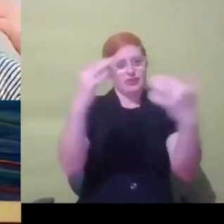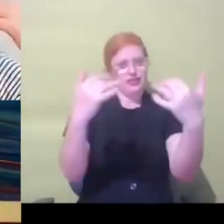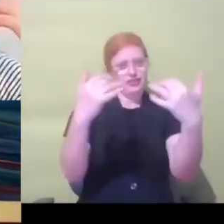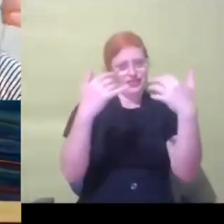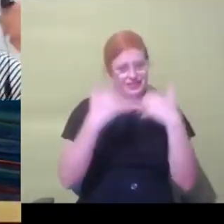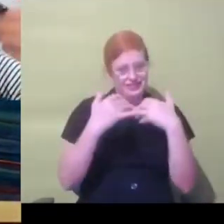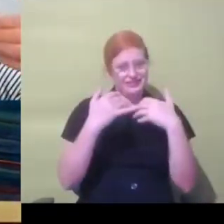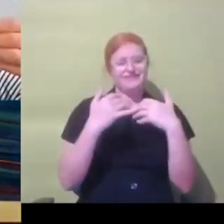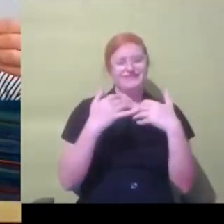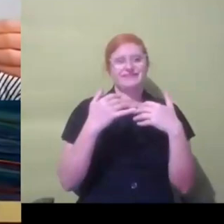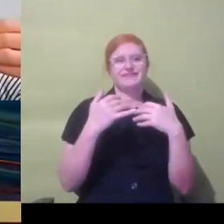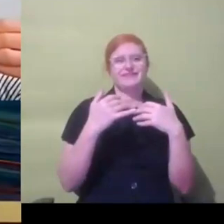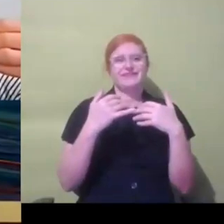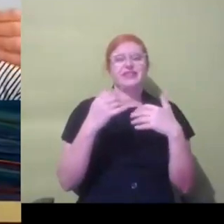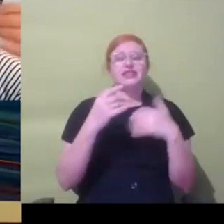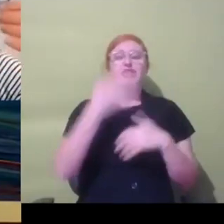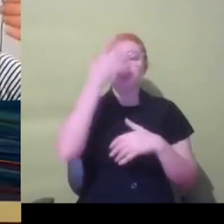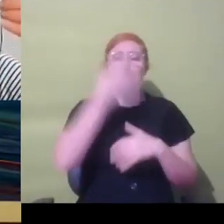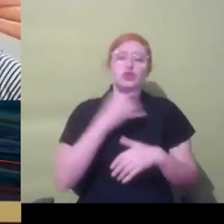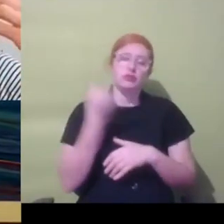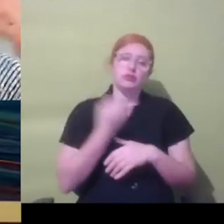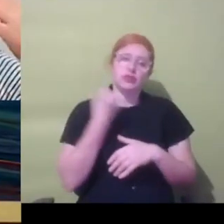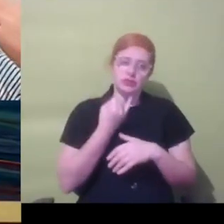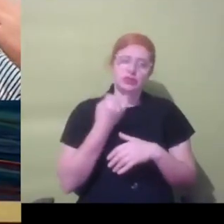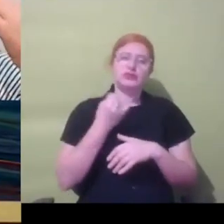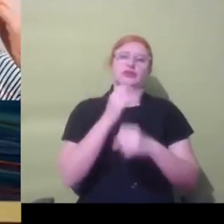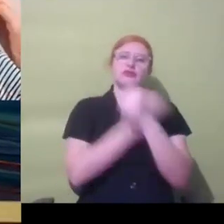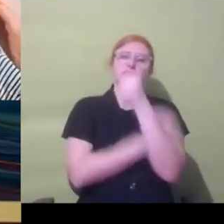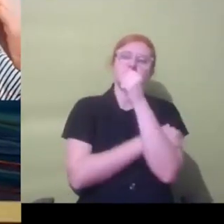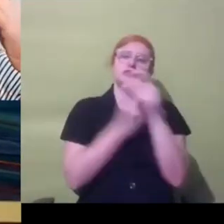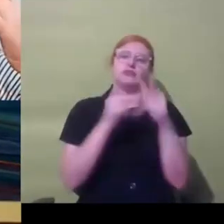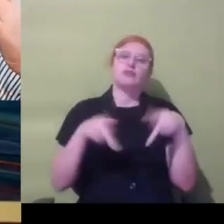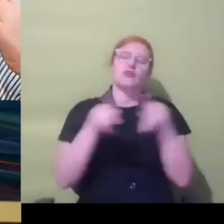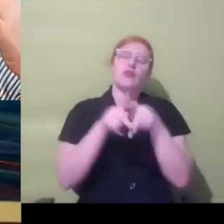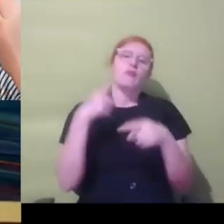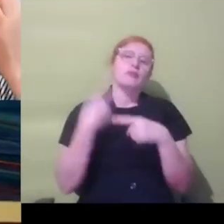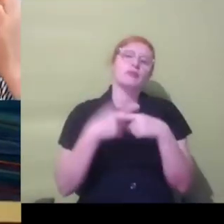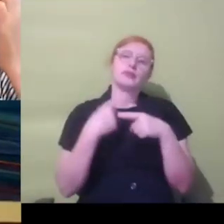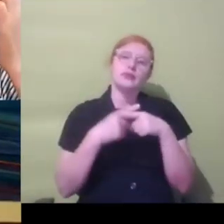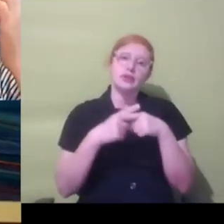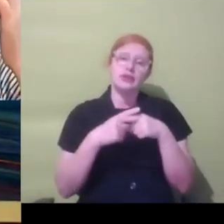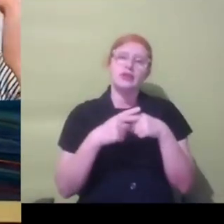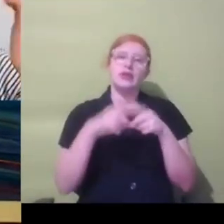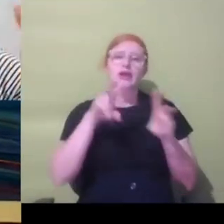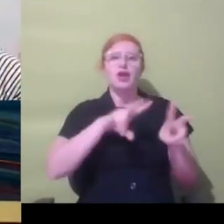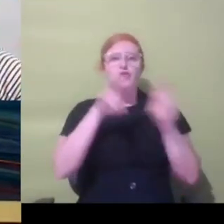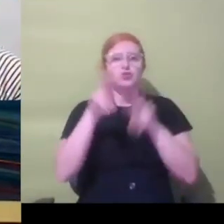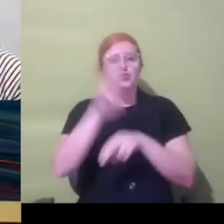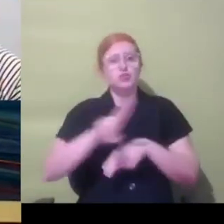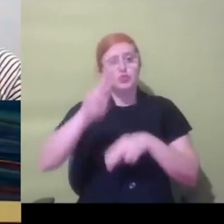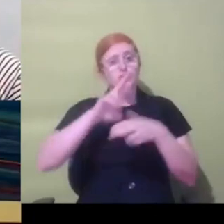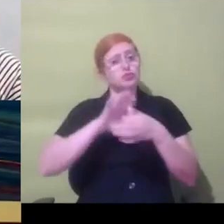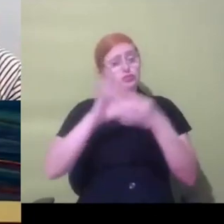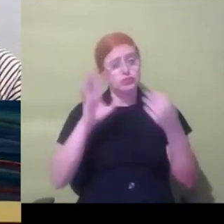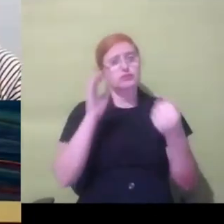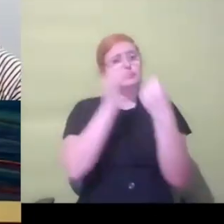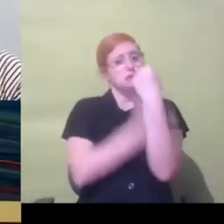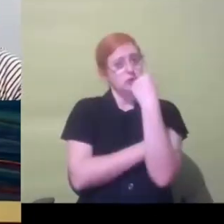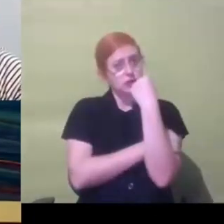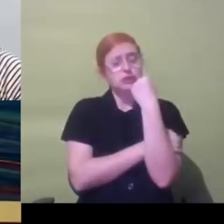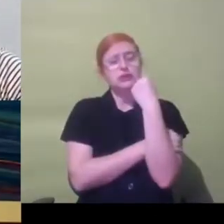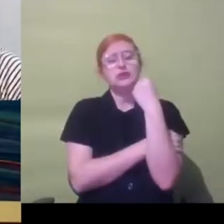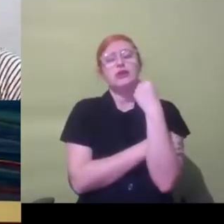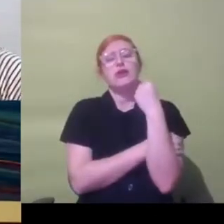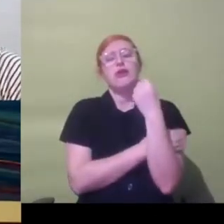uma trilha só para o feminismo popular, porque é a pauta da Universidade Livre Feminista,